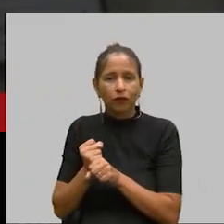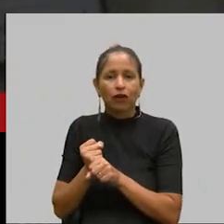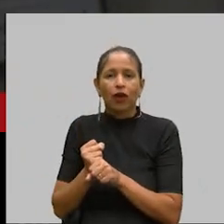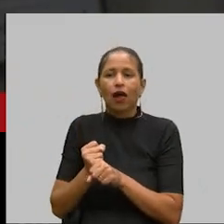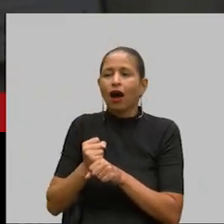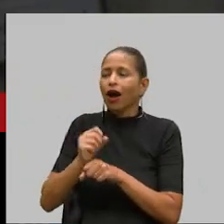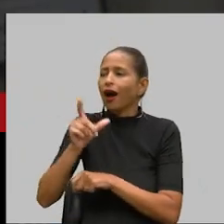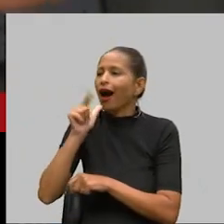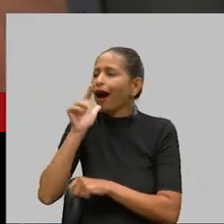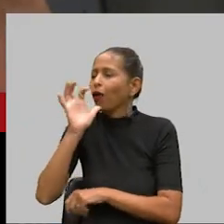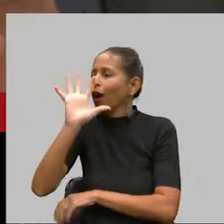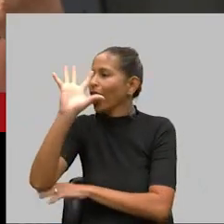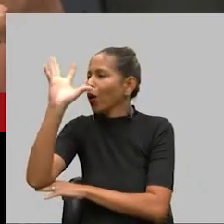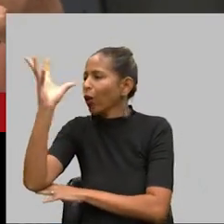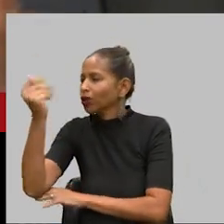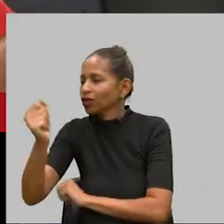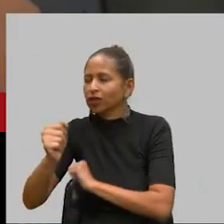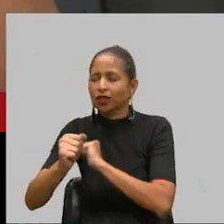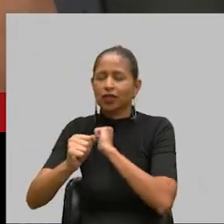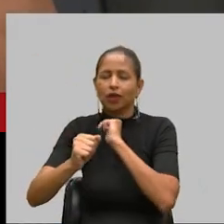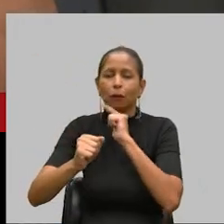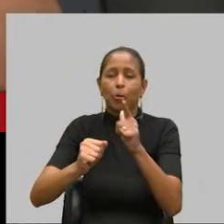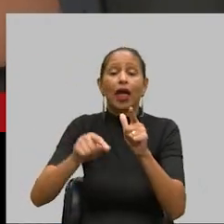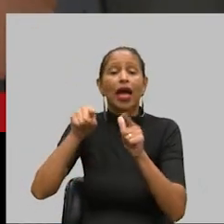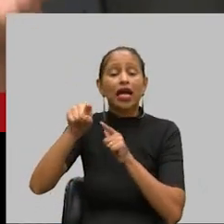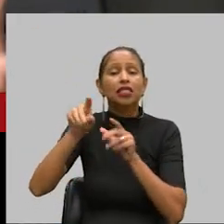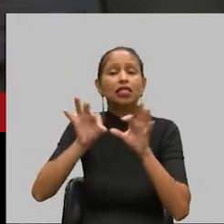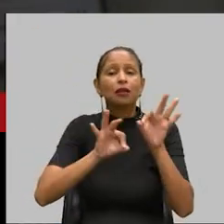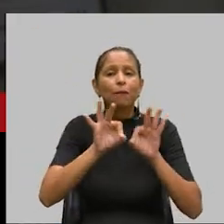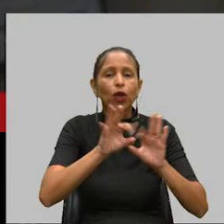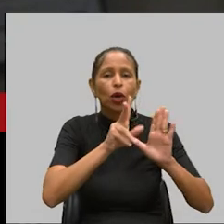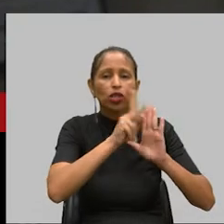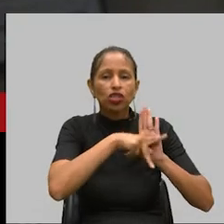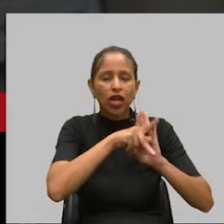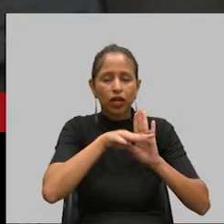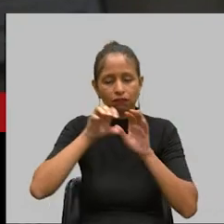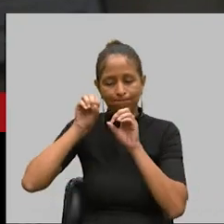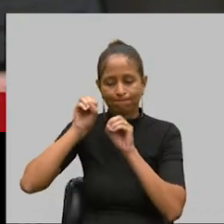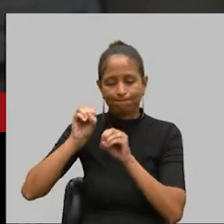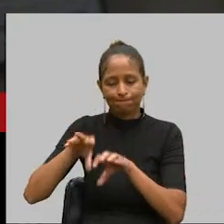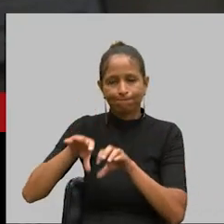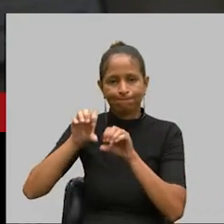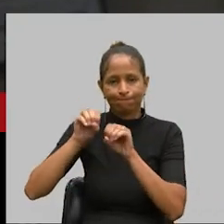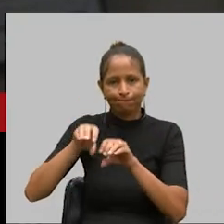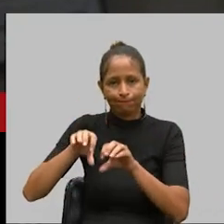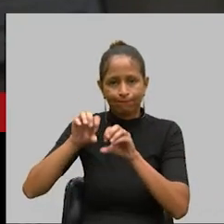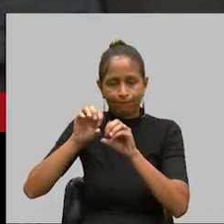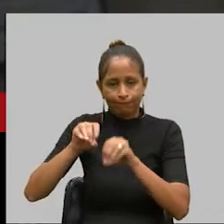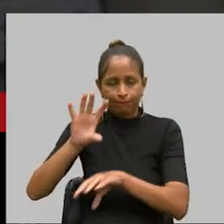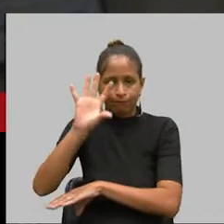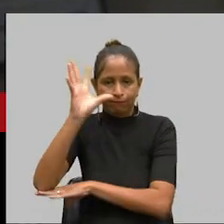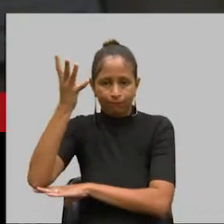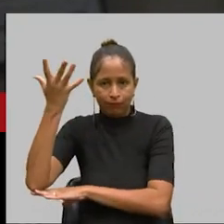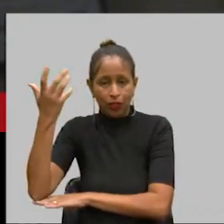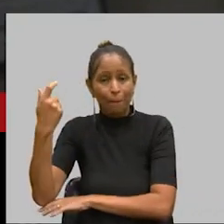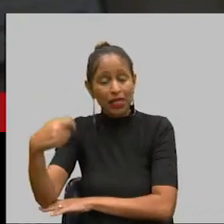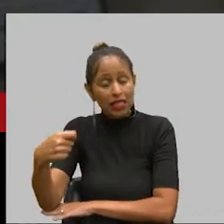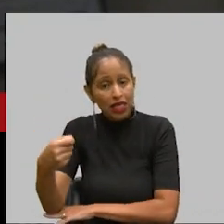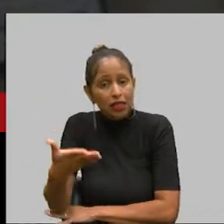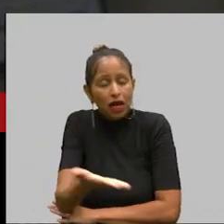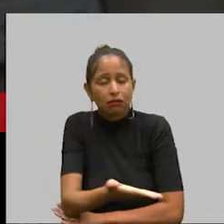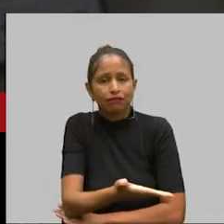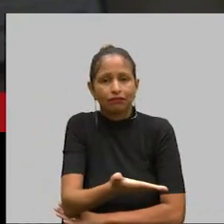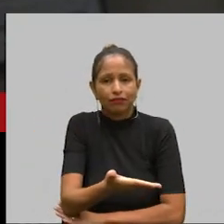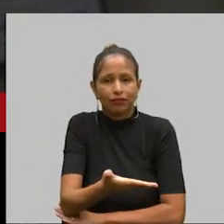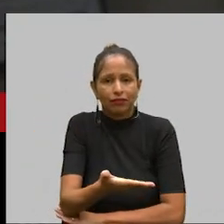agroecologia então esses projetos eles T muito a ensinar então a educação do campo precisa beber dessa fonte